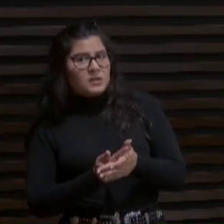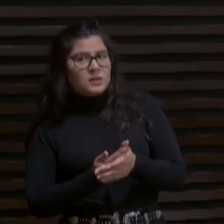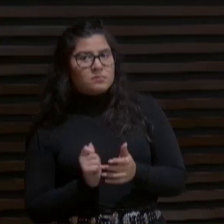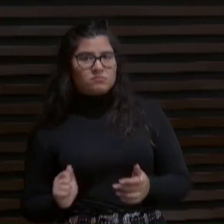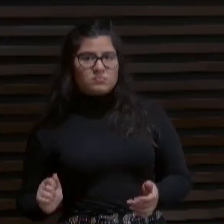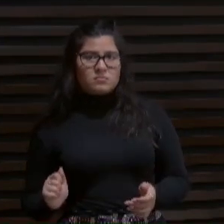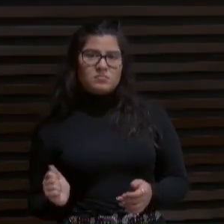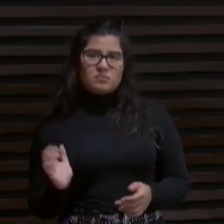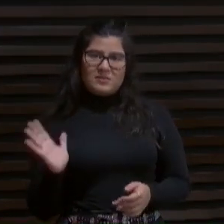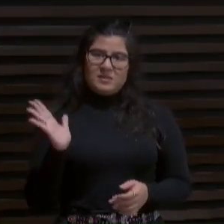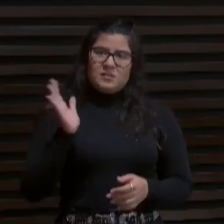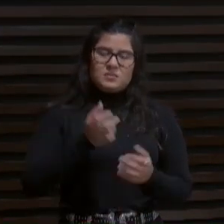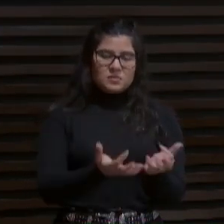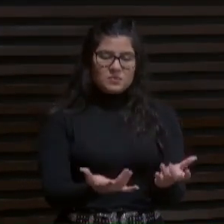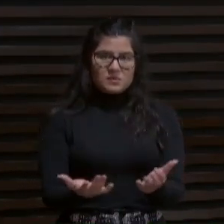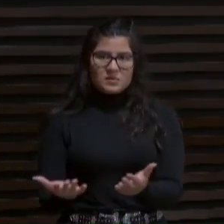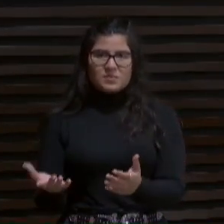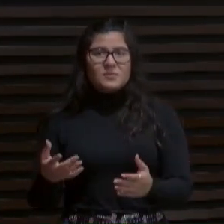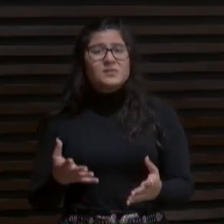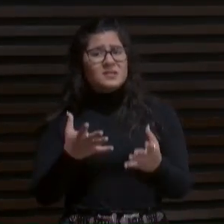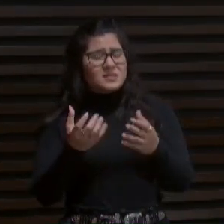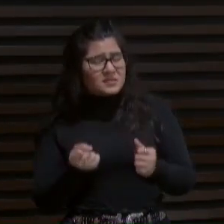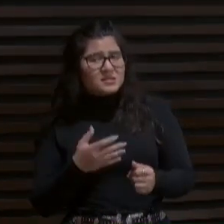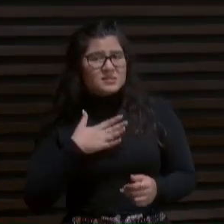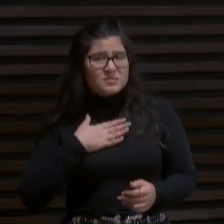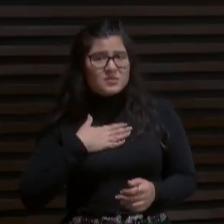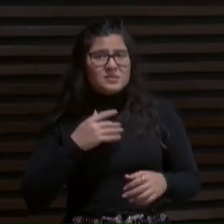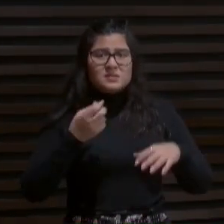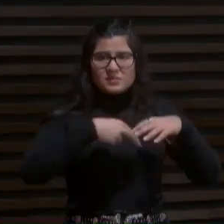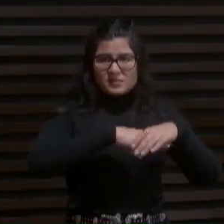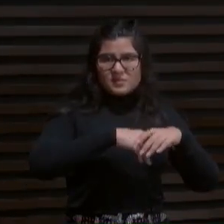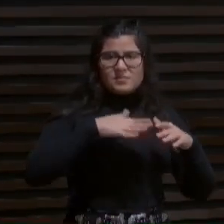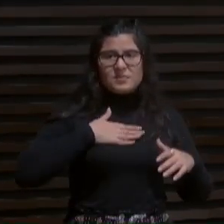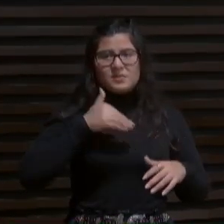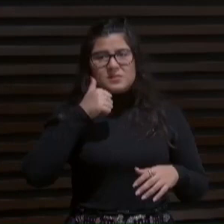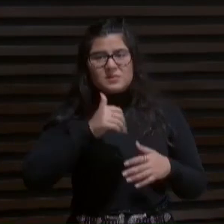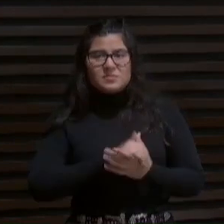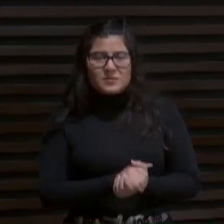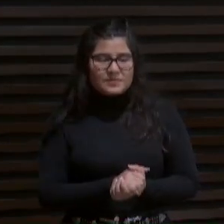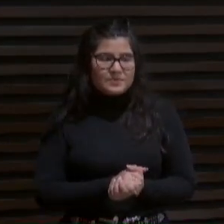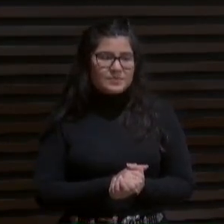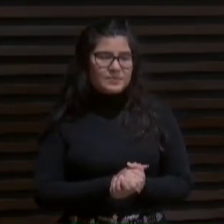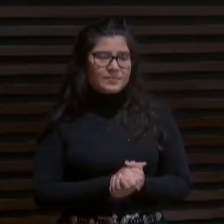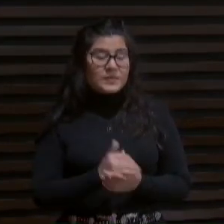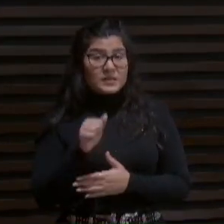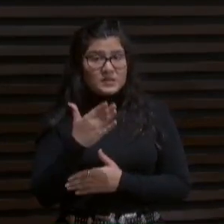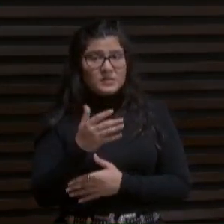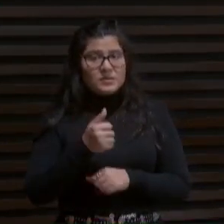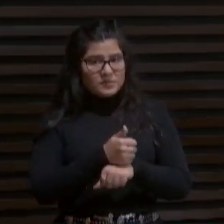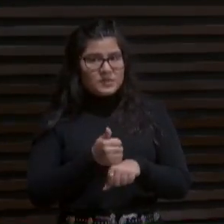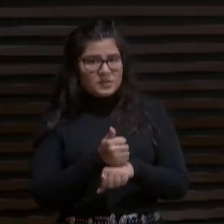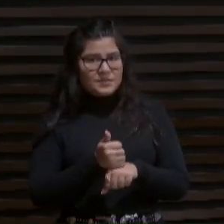campo, aceite-o de mim e sepultarei ali a minha falecida. Ou seja, Abraão